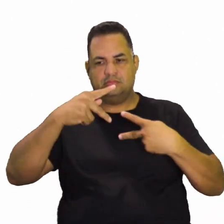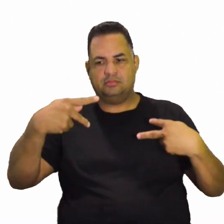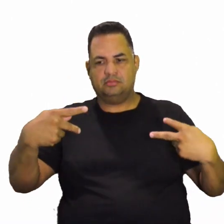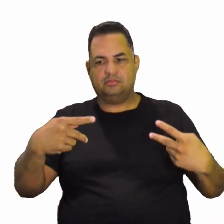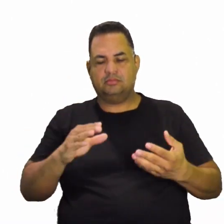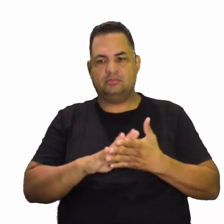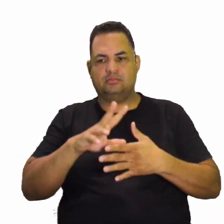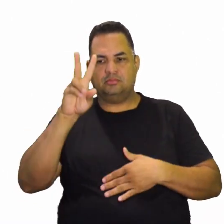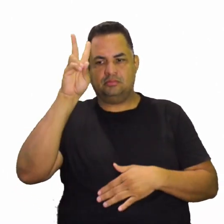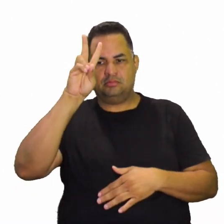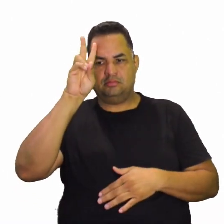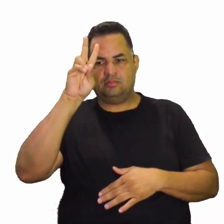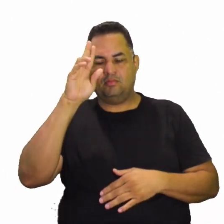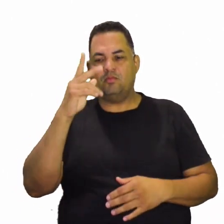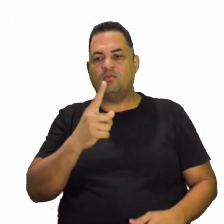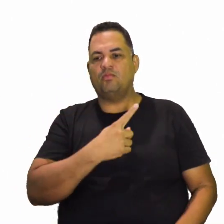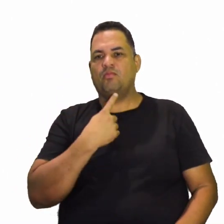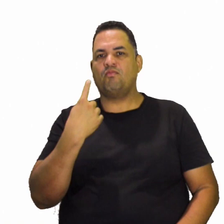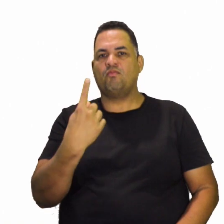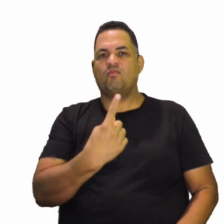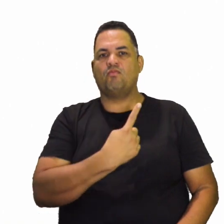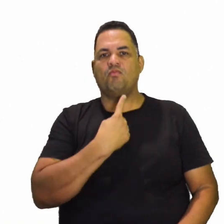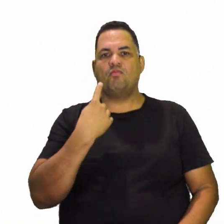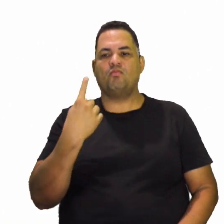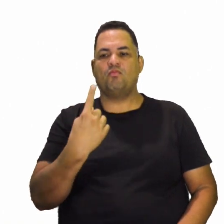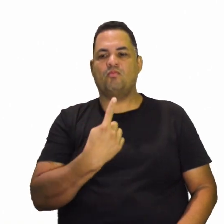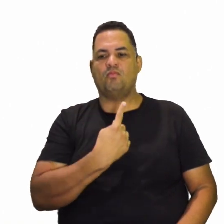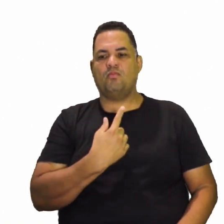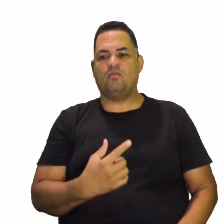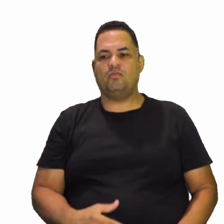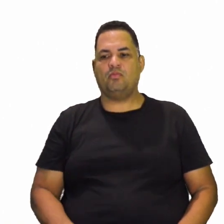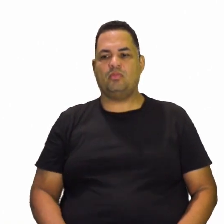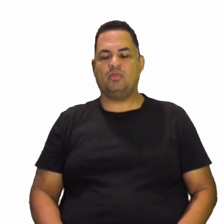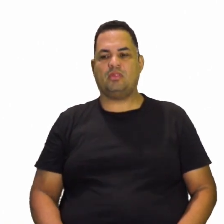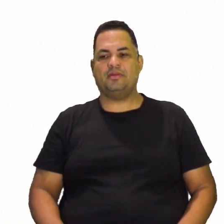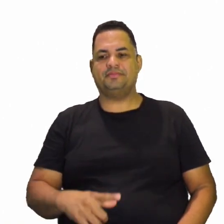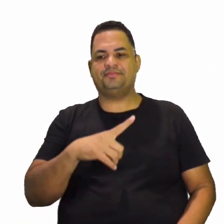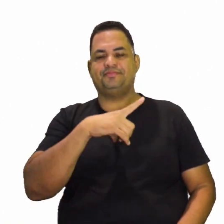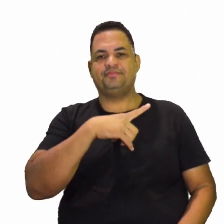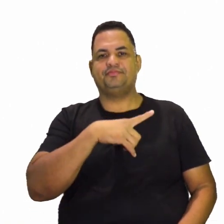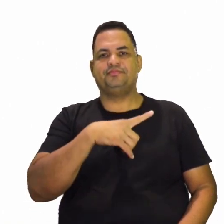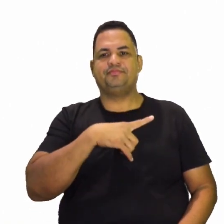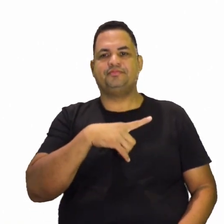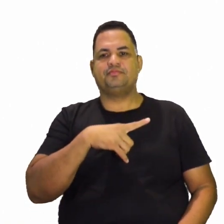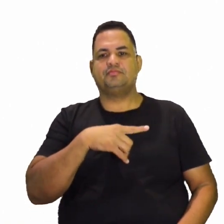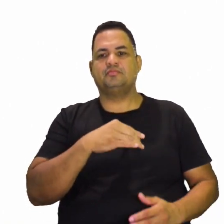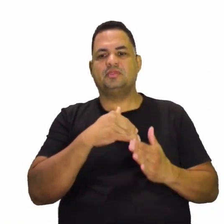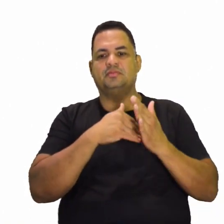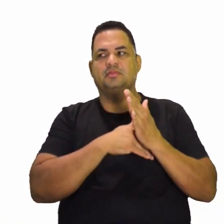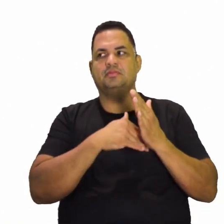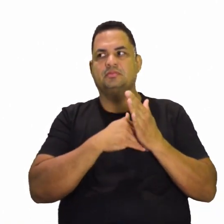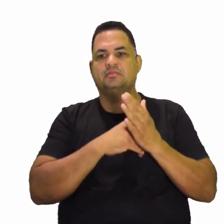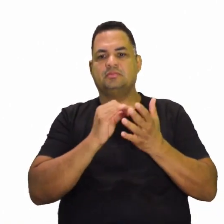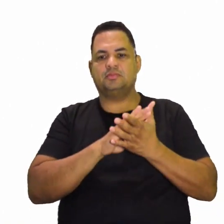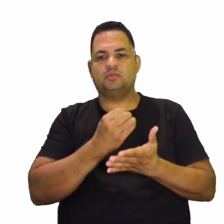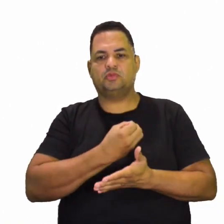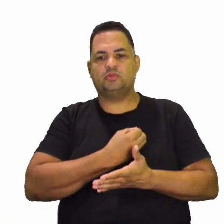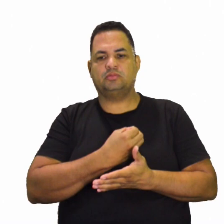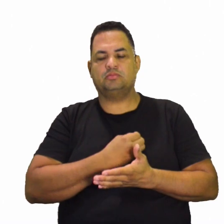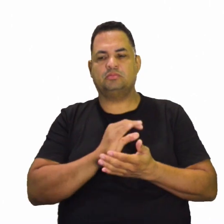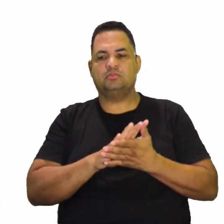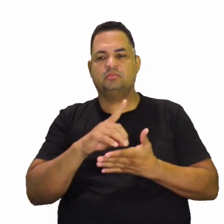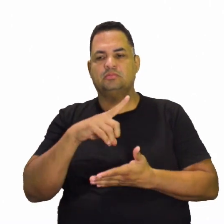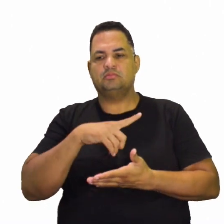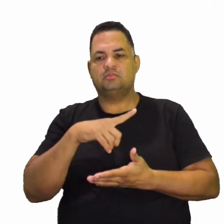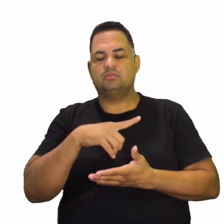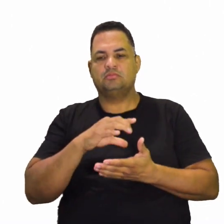parte funcional? Lembra que nós falamos que o DNA ele tem partes codificadoras de informação e